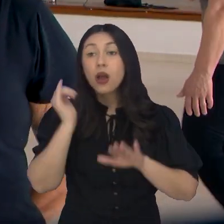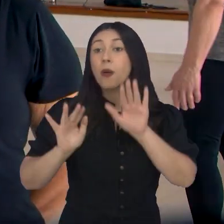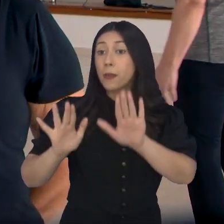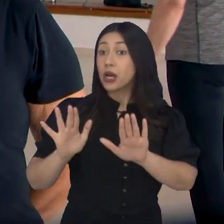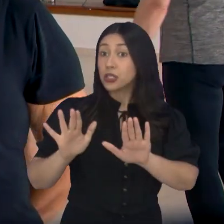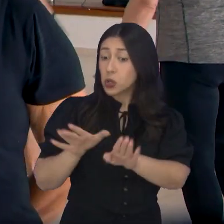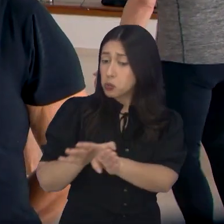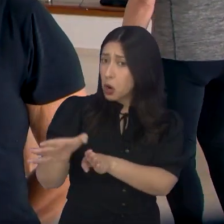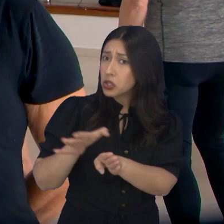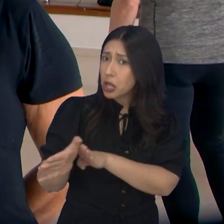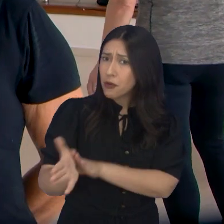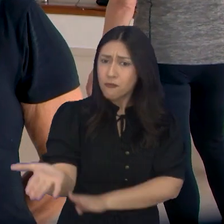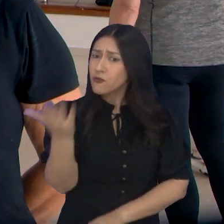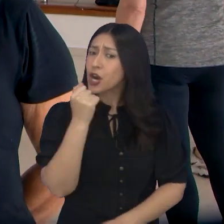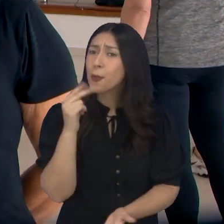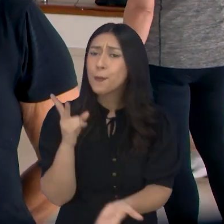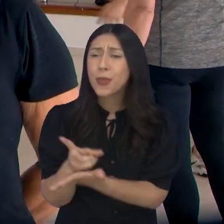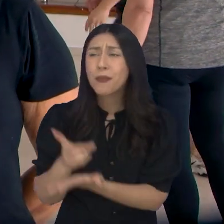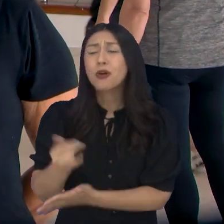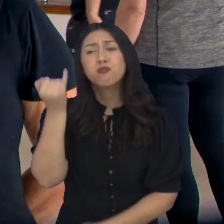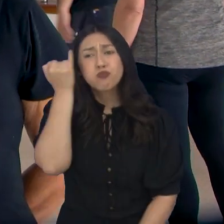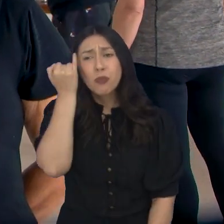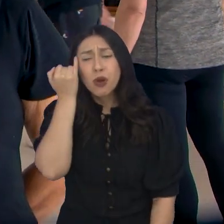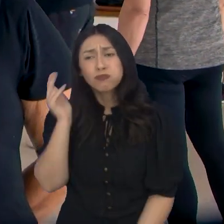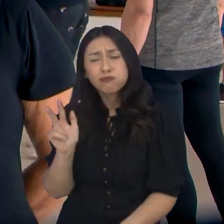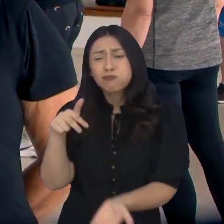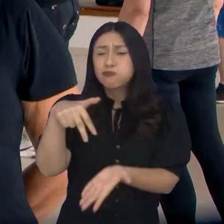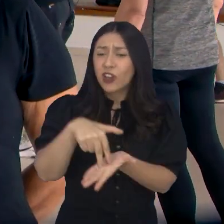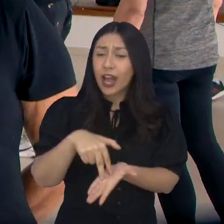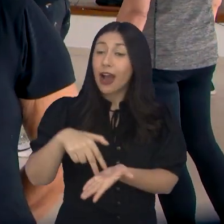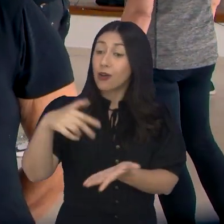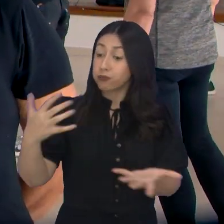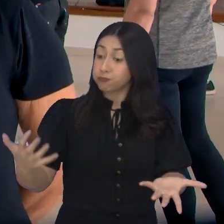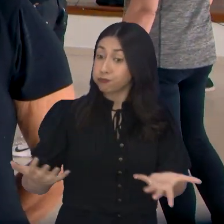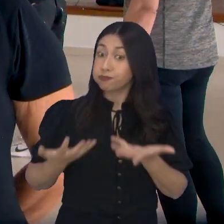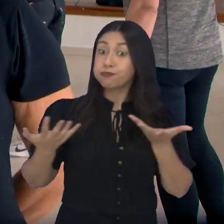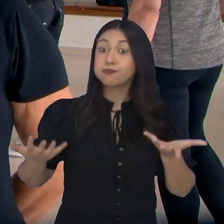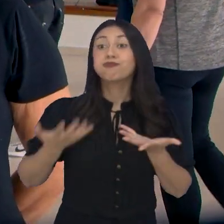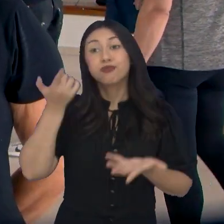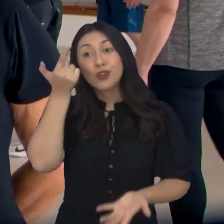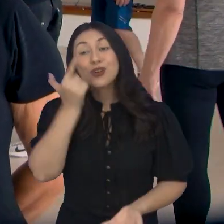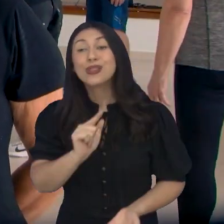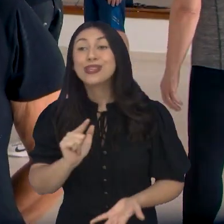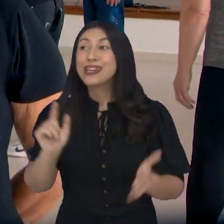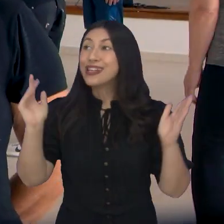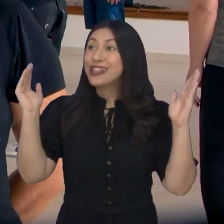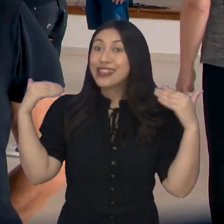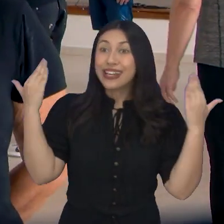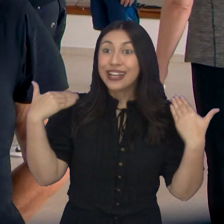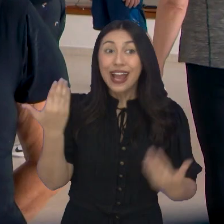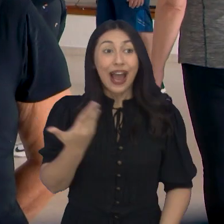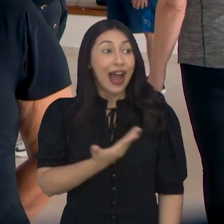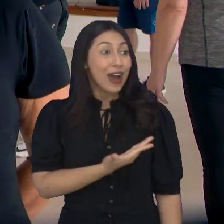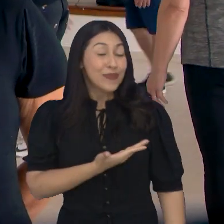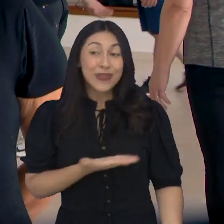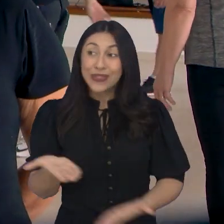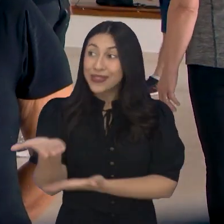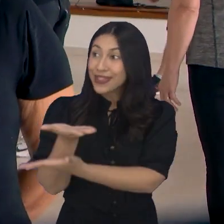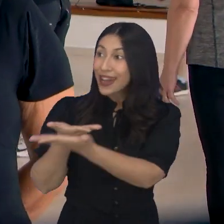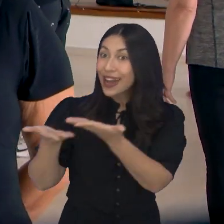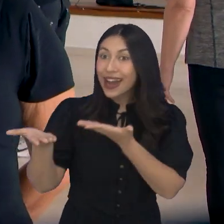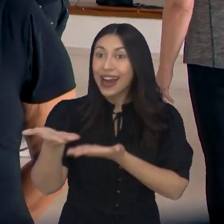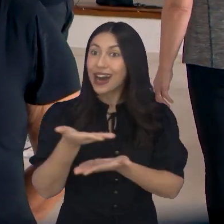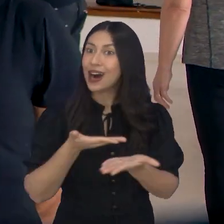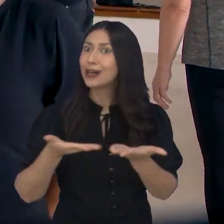sem disposição, porque aqui vai ganhar muita disposição, vai ganhar alegria, vai ganhar amizades boas, vai